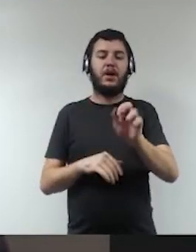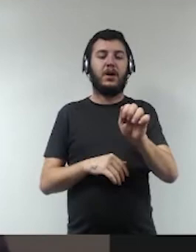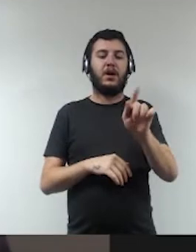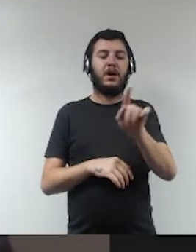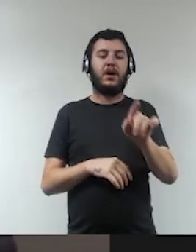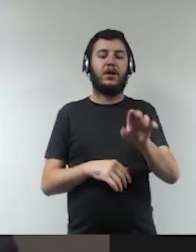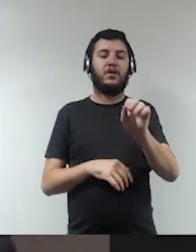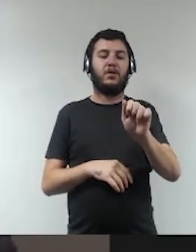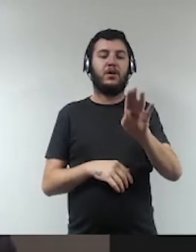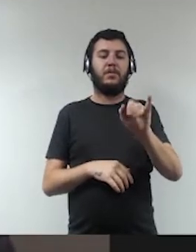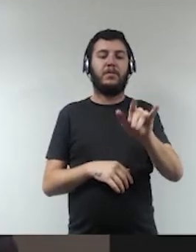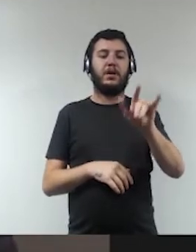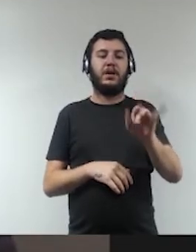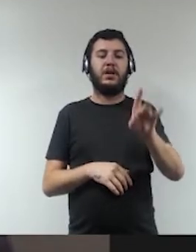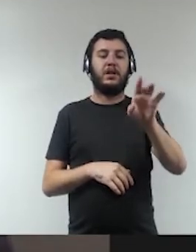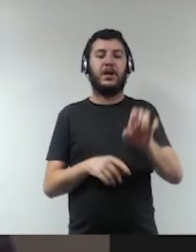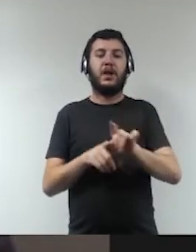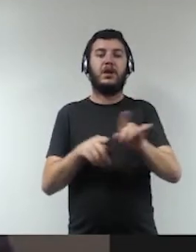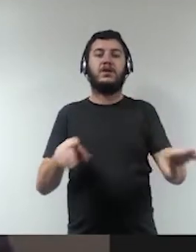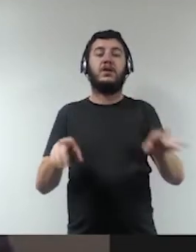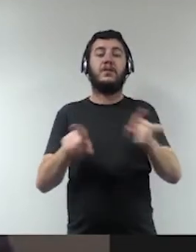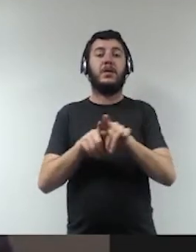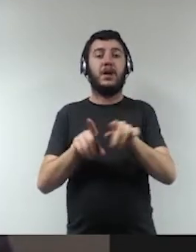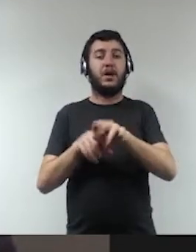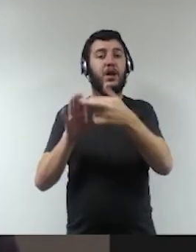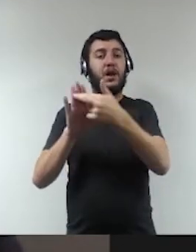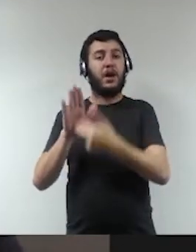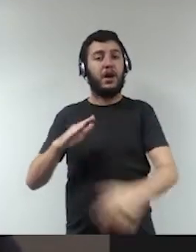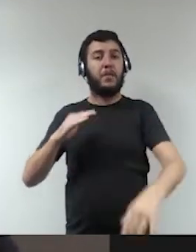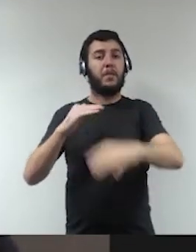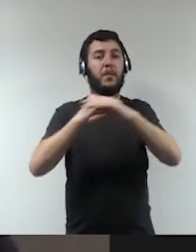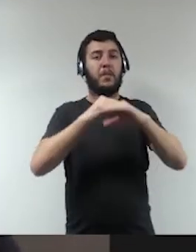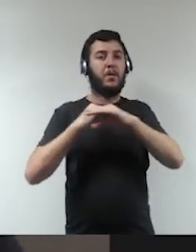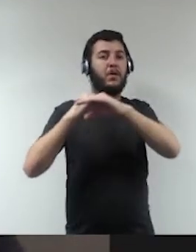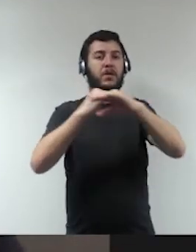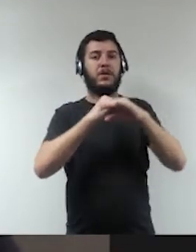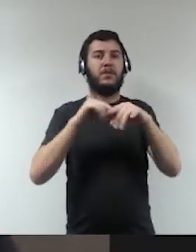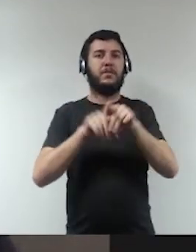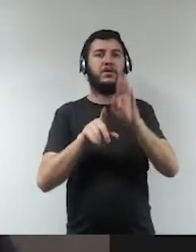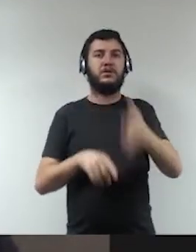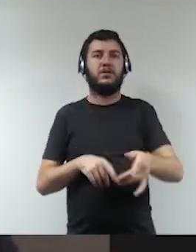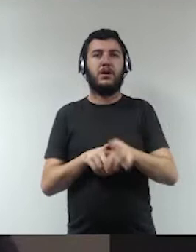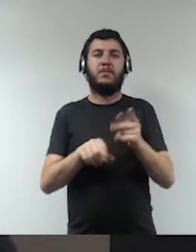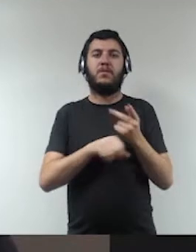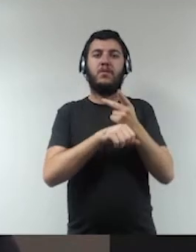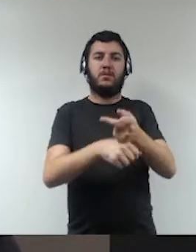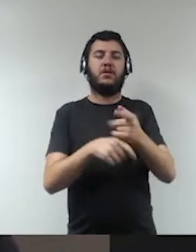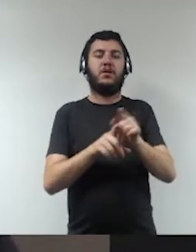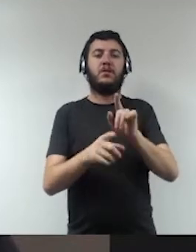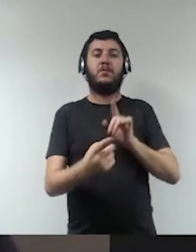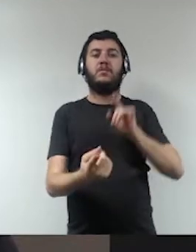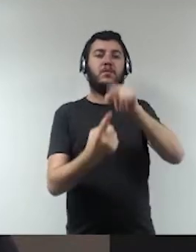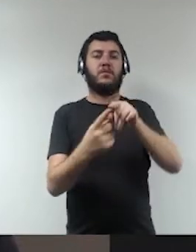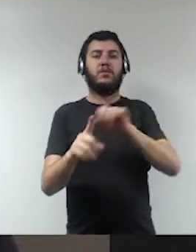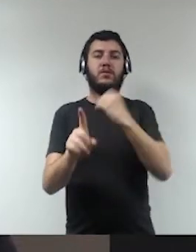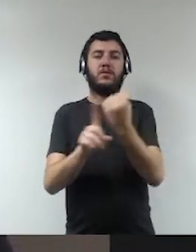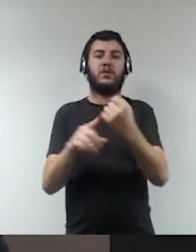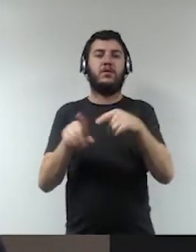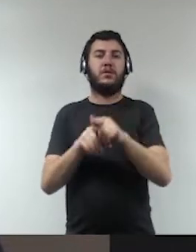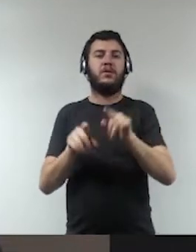proporcionalidade, buscando sempre a realização dos fins sociais e as exigências do bem comum.